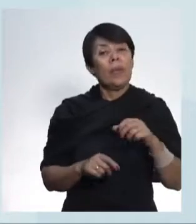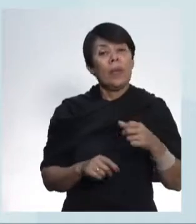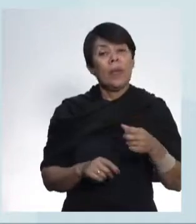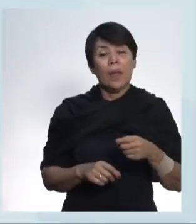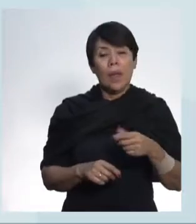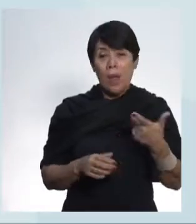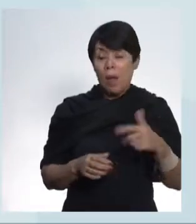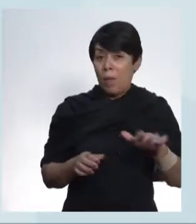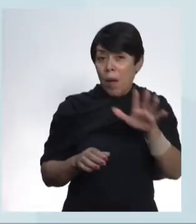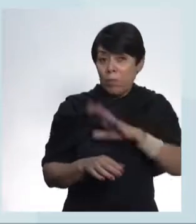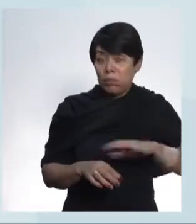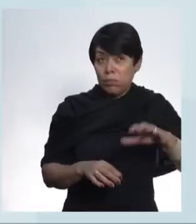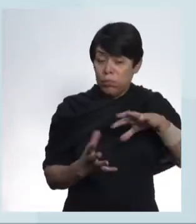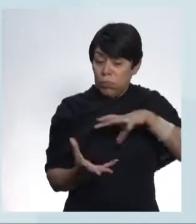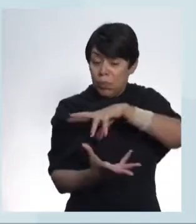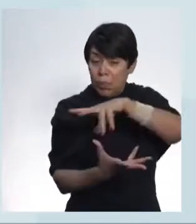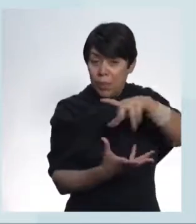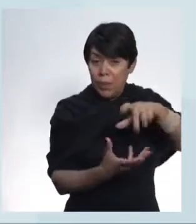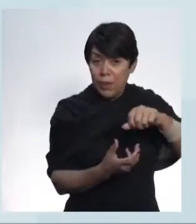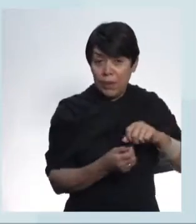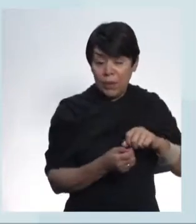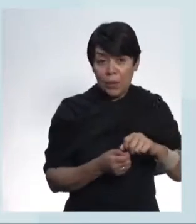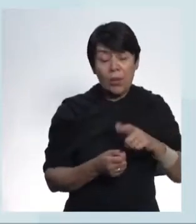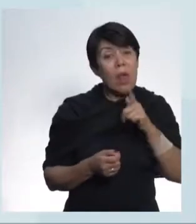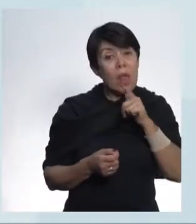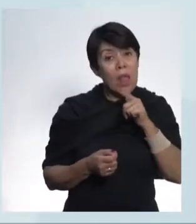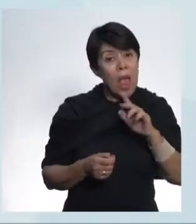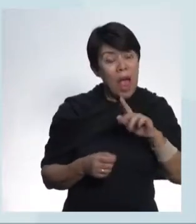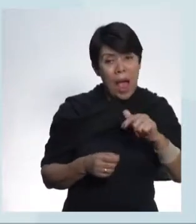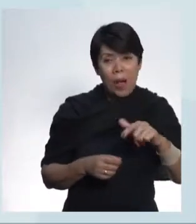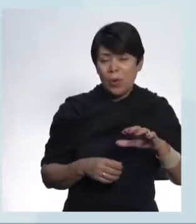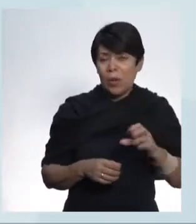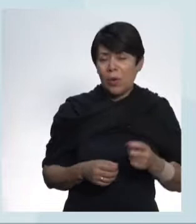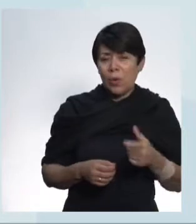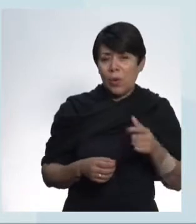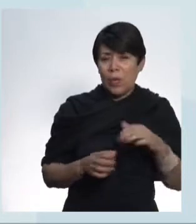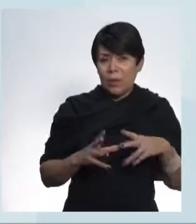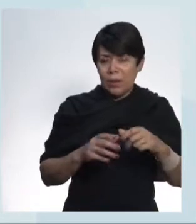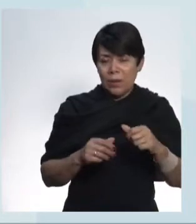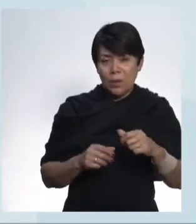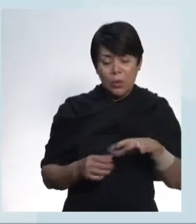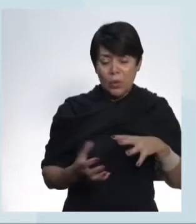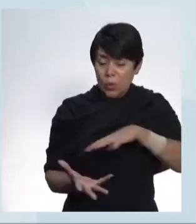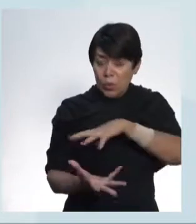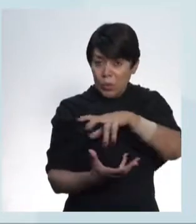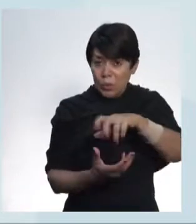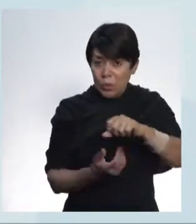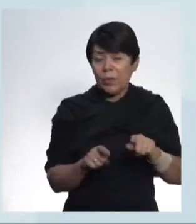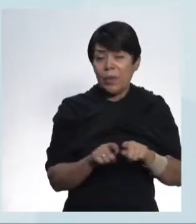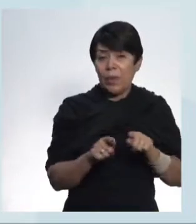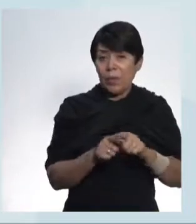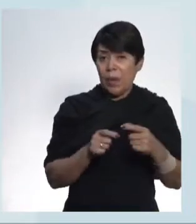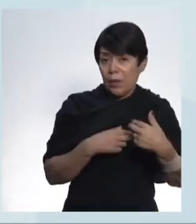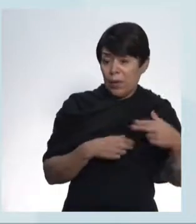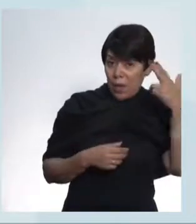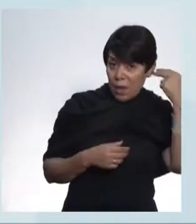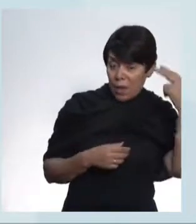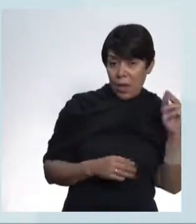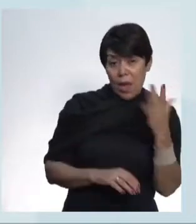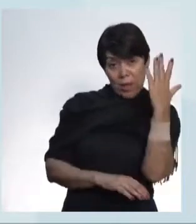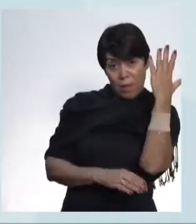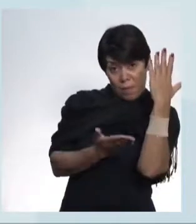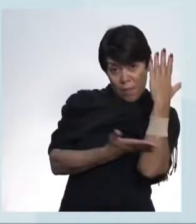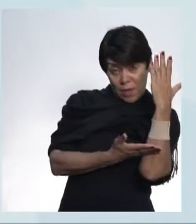bacia hidrográfica, por sinal a maior do mundo, onde tem o rio Amazonas, recursos naturais, que extrai lá madeira, o látex